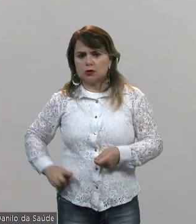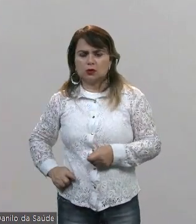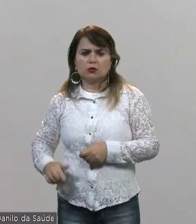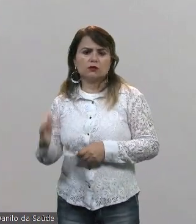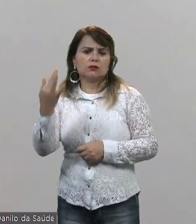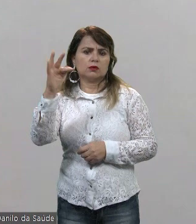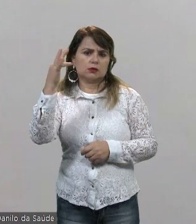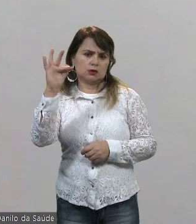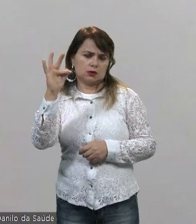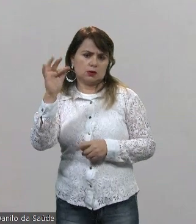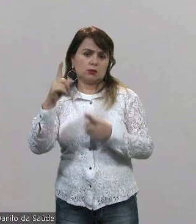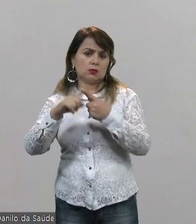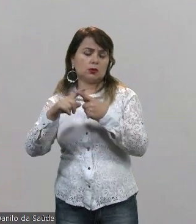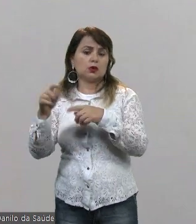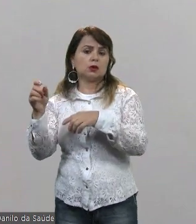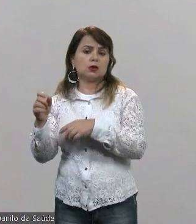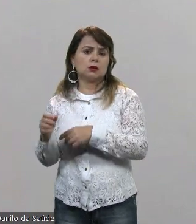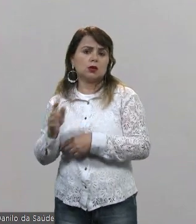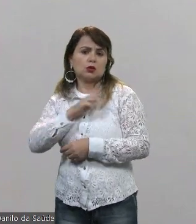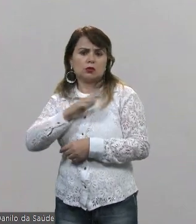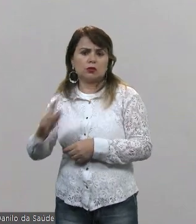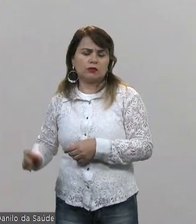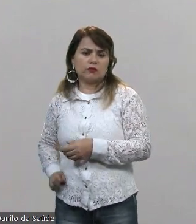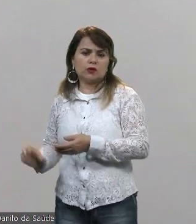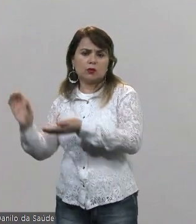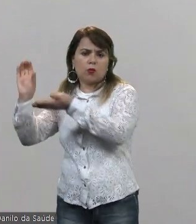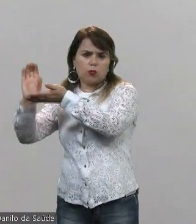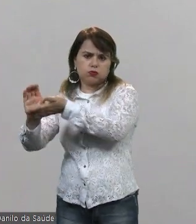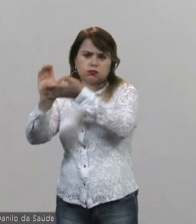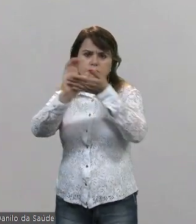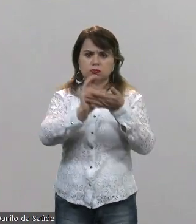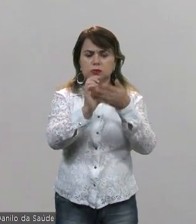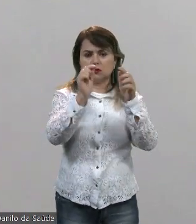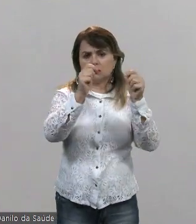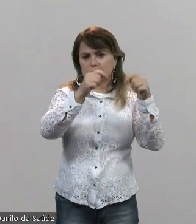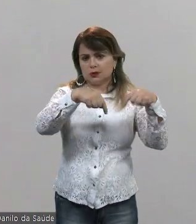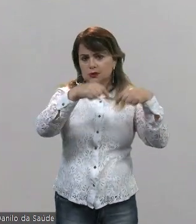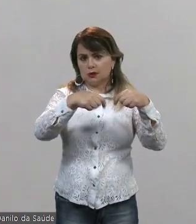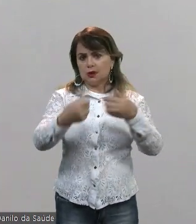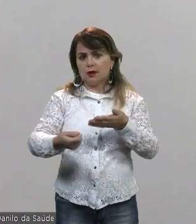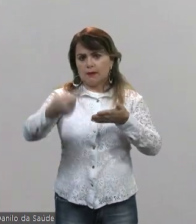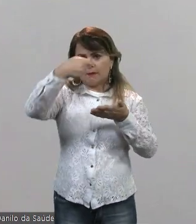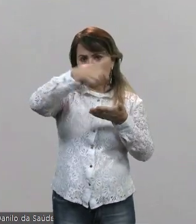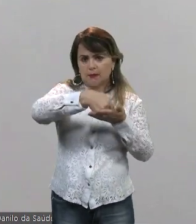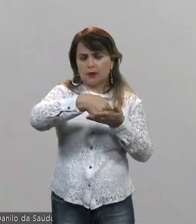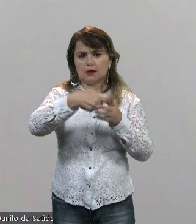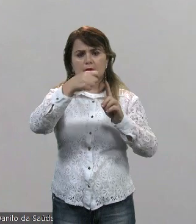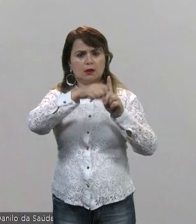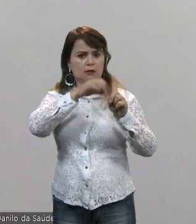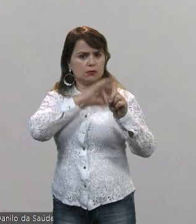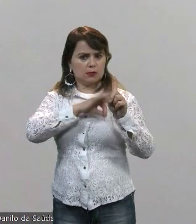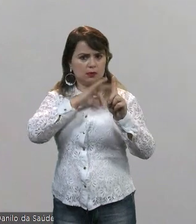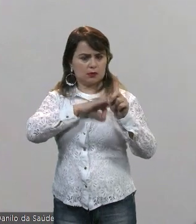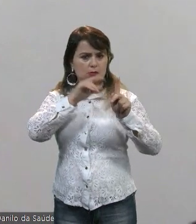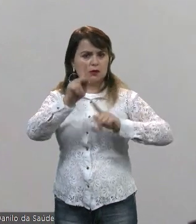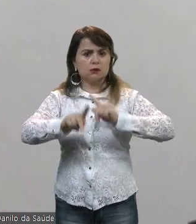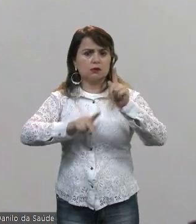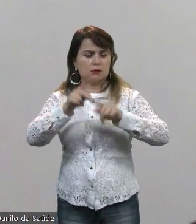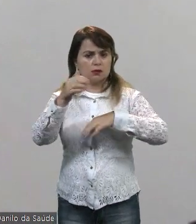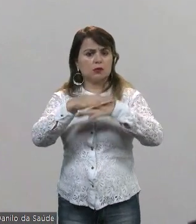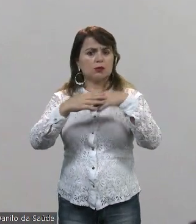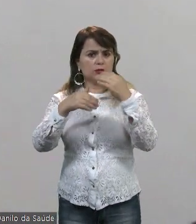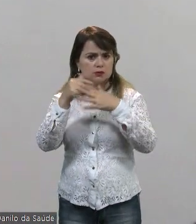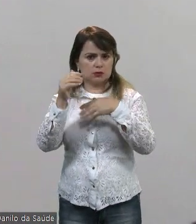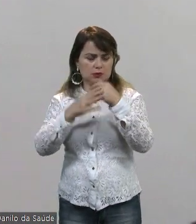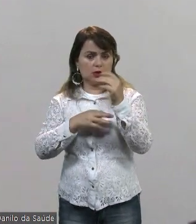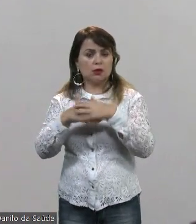o dinheiro para o prefeito pagar o salário desses profissionais. Então, todos os meses, o governo federal envia o